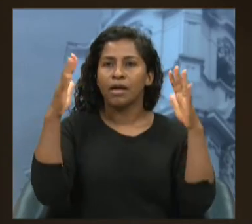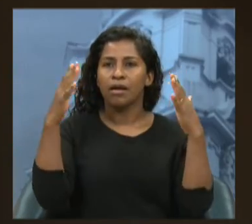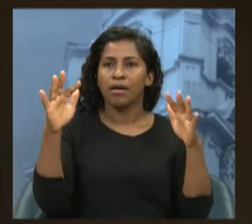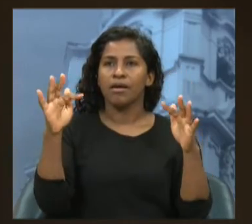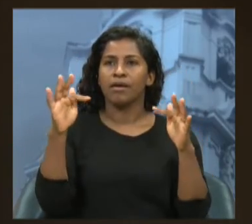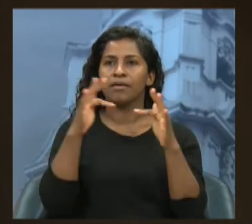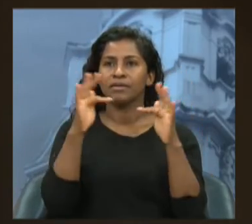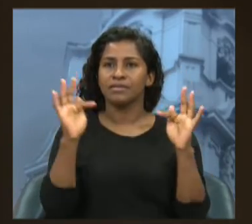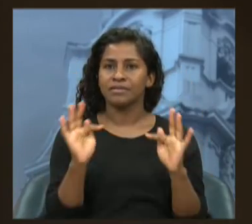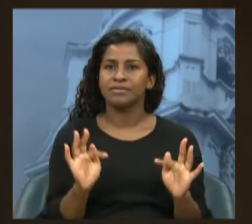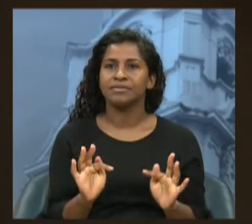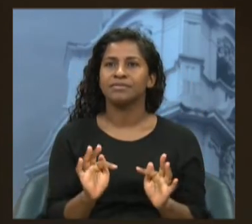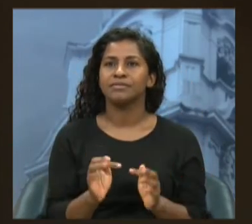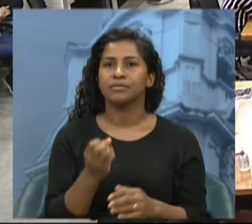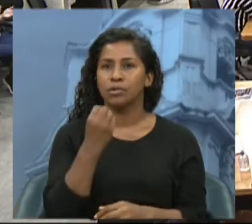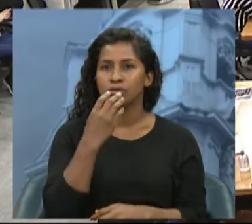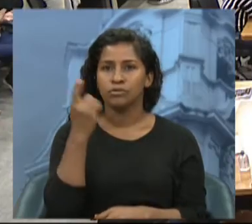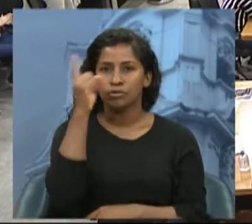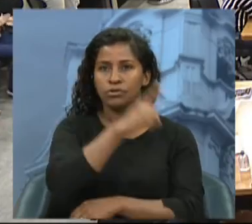uma boa semana.